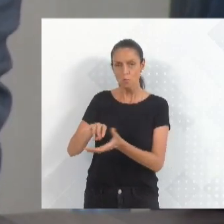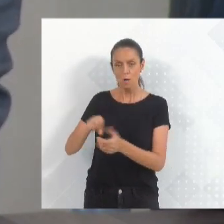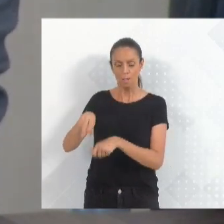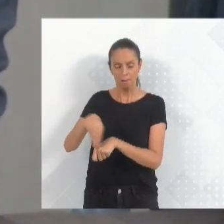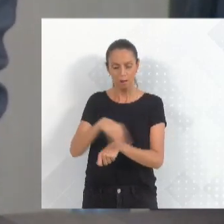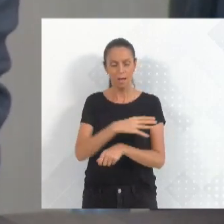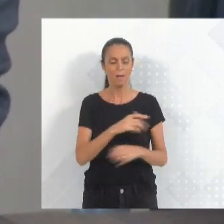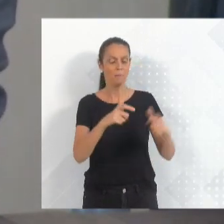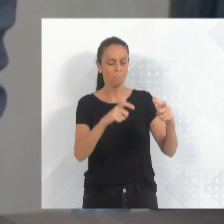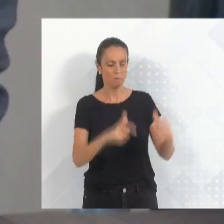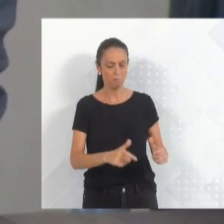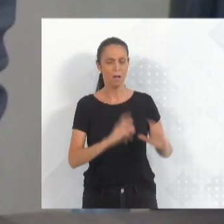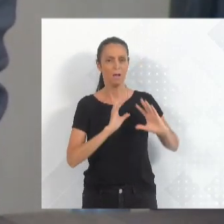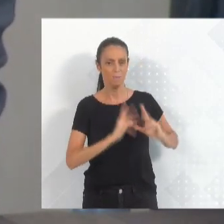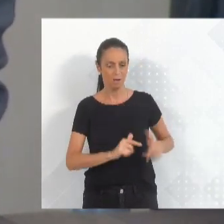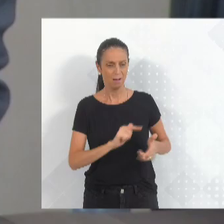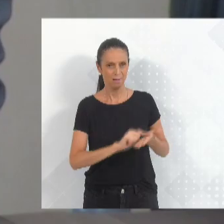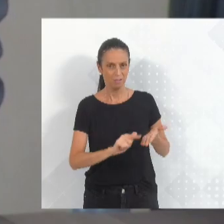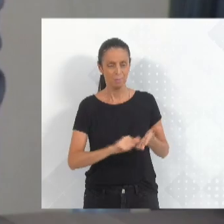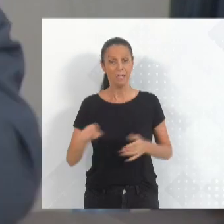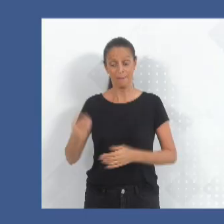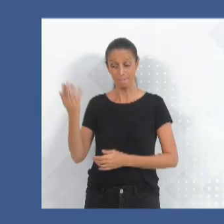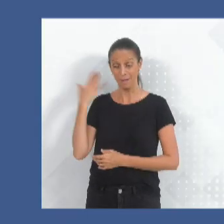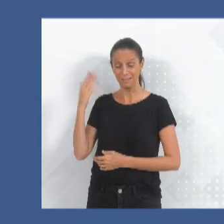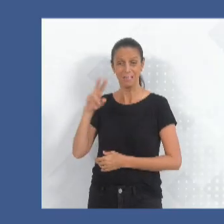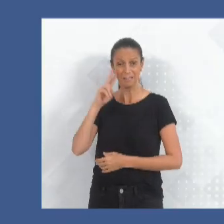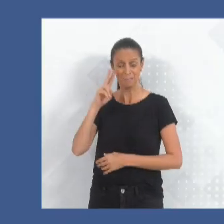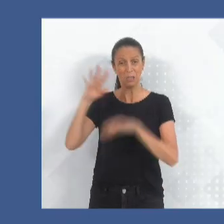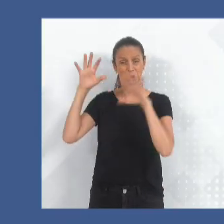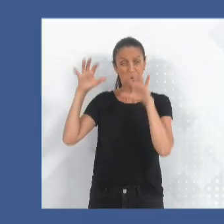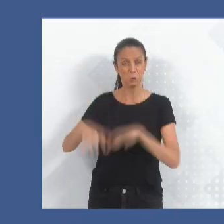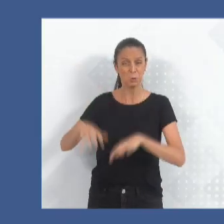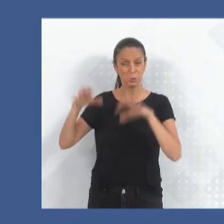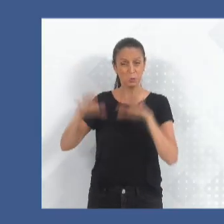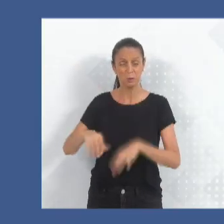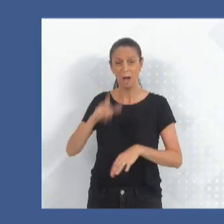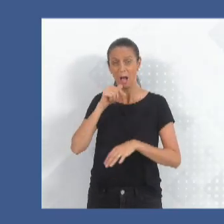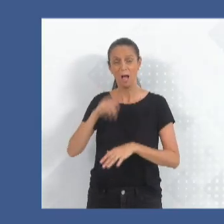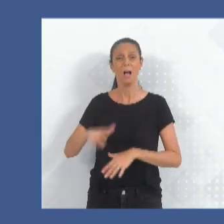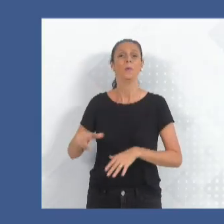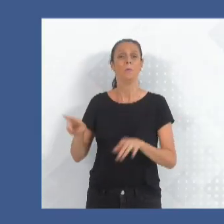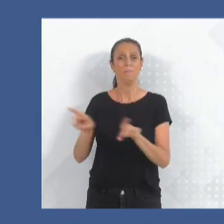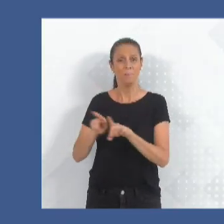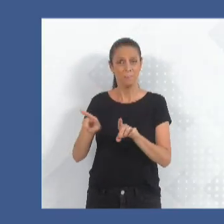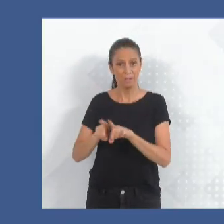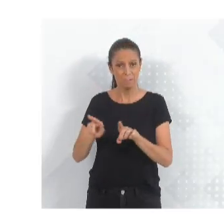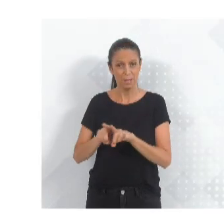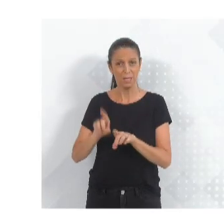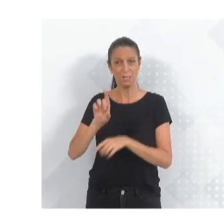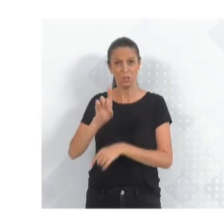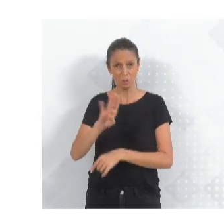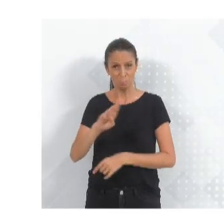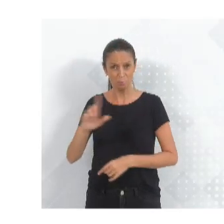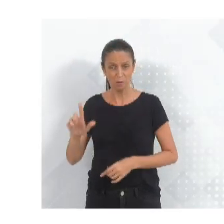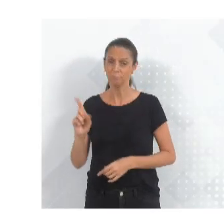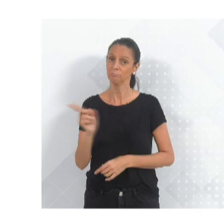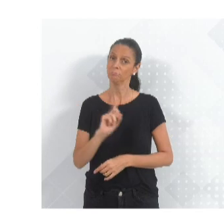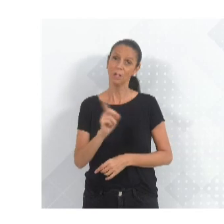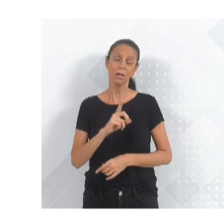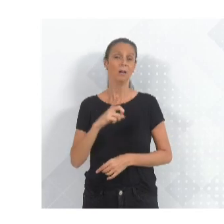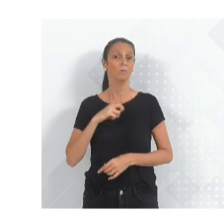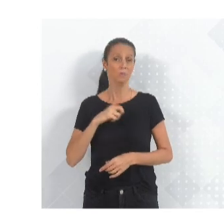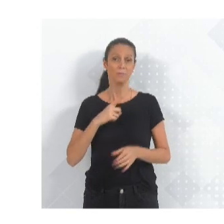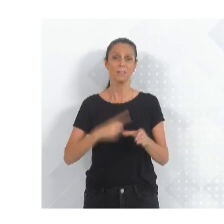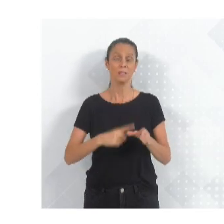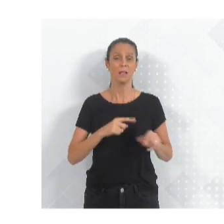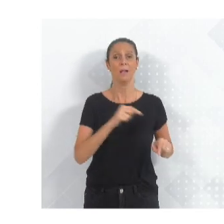com as chuvas, enxurradas, isso é um problema regional e não é um problema só de Blumenau. Isso aconteceu principalmente no